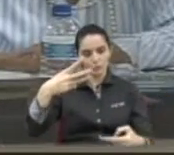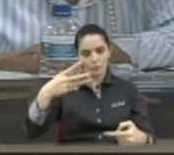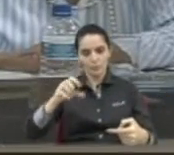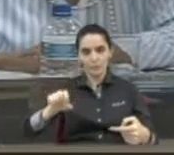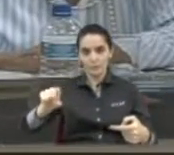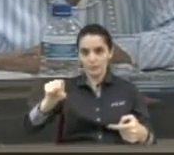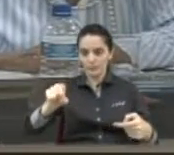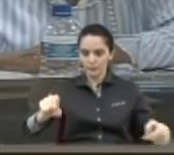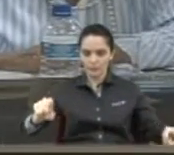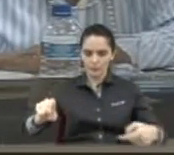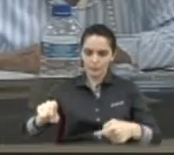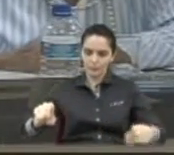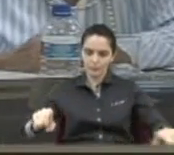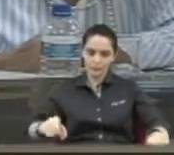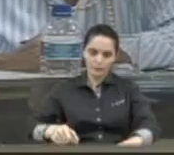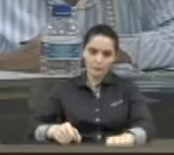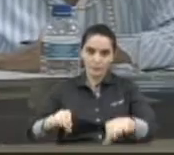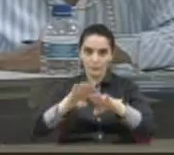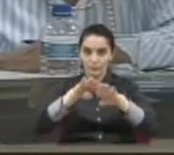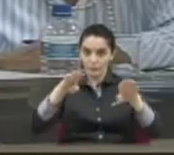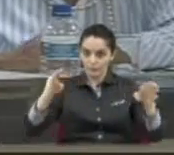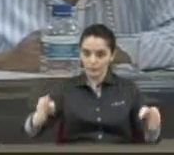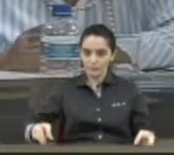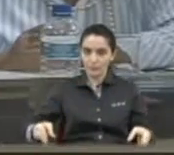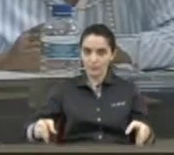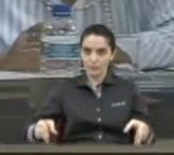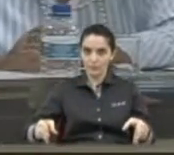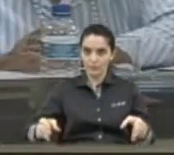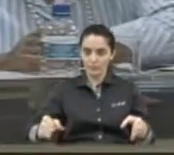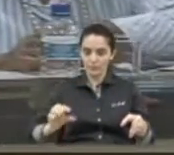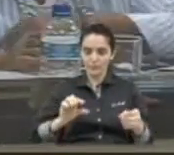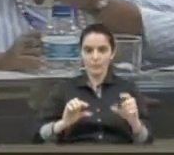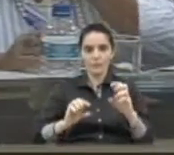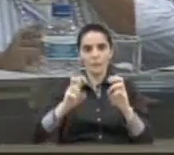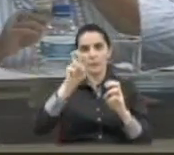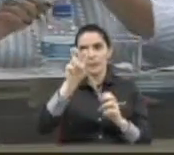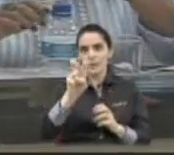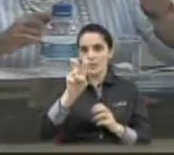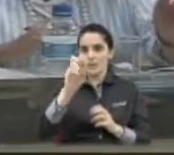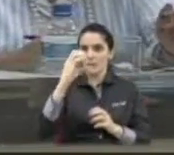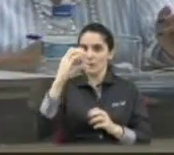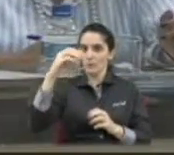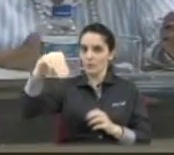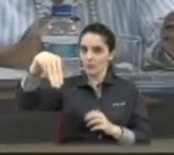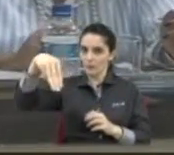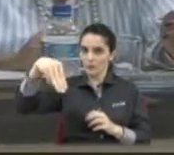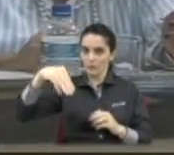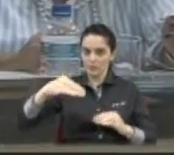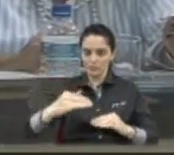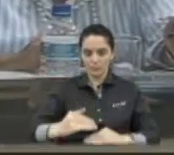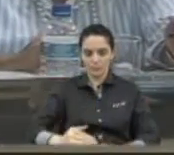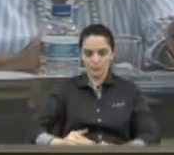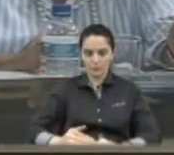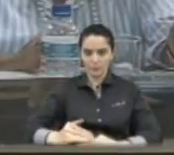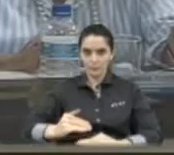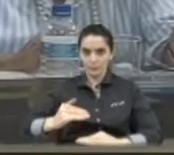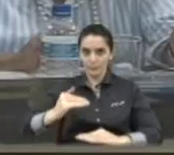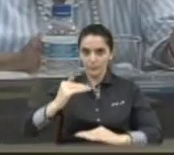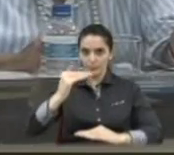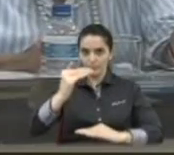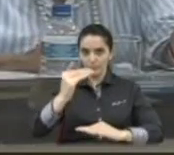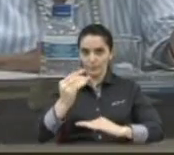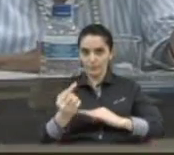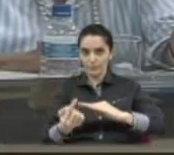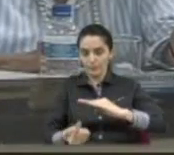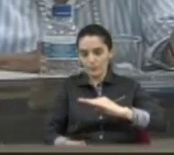lateral, na altura de máxima de 5 centímetros, a partir da base. E no fundo da